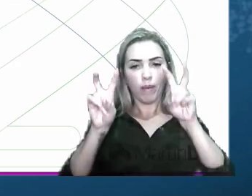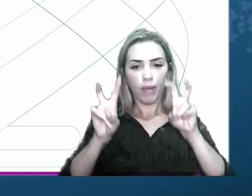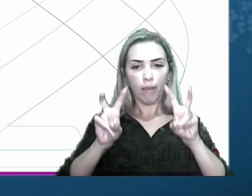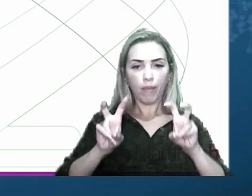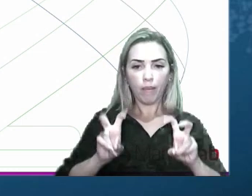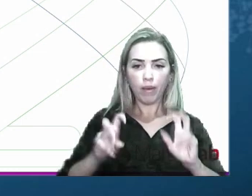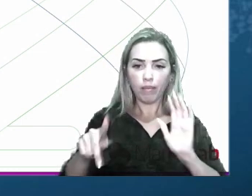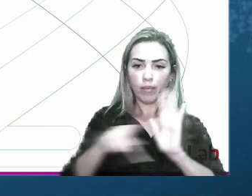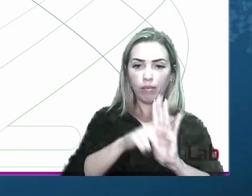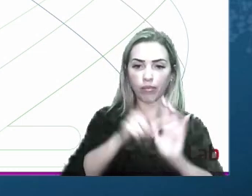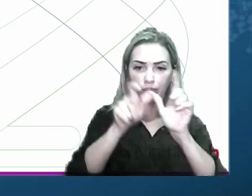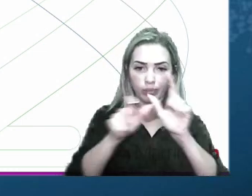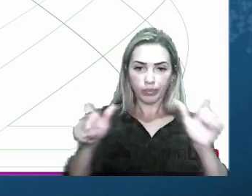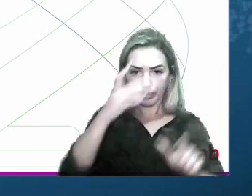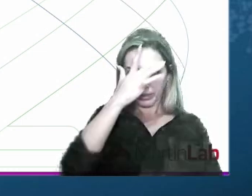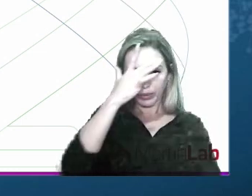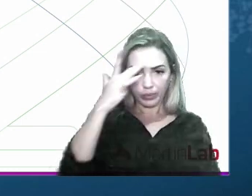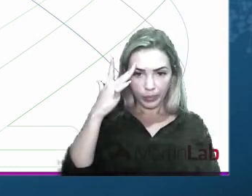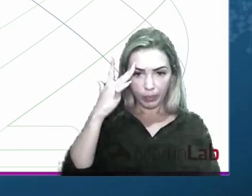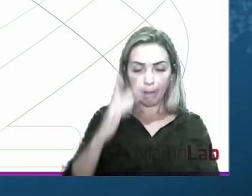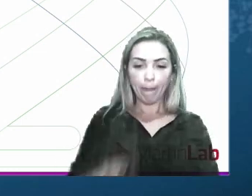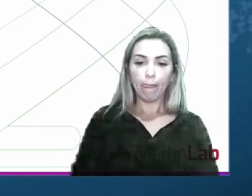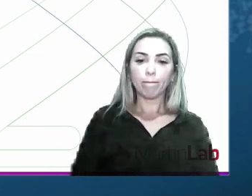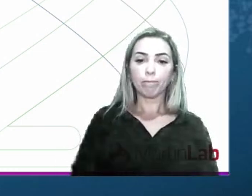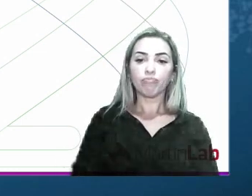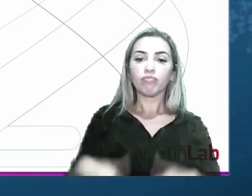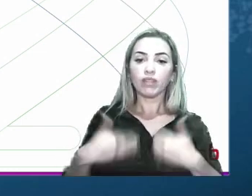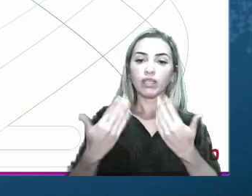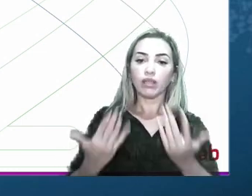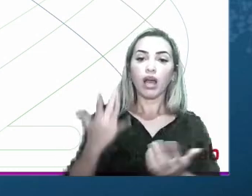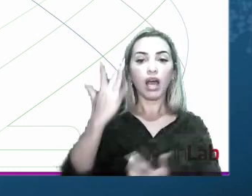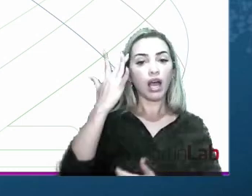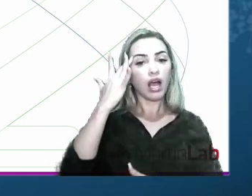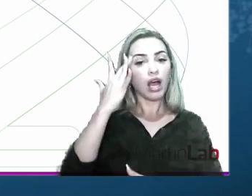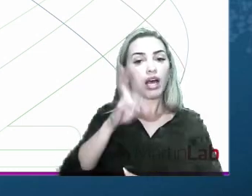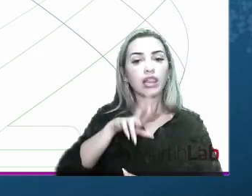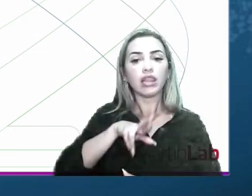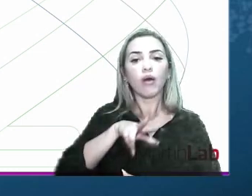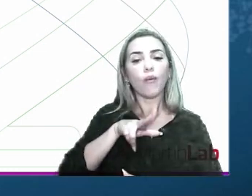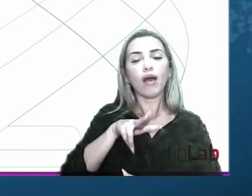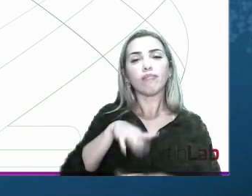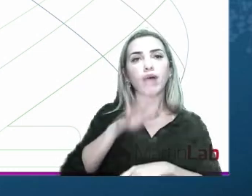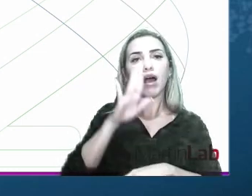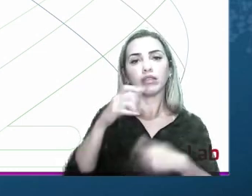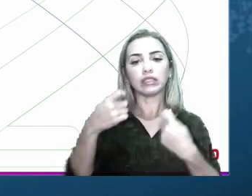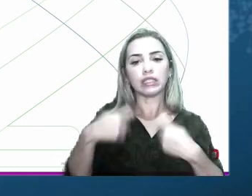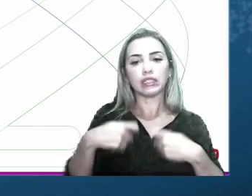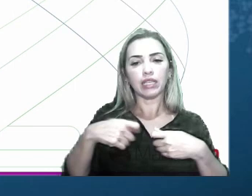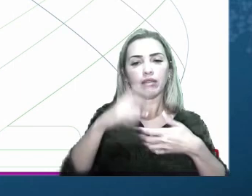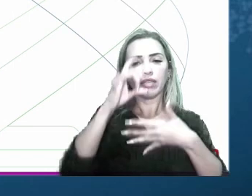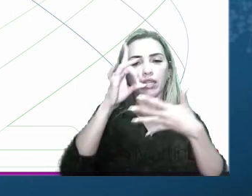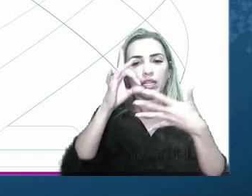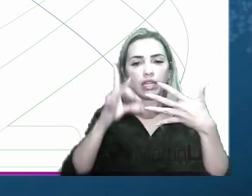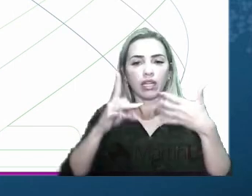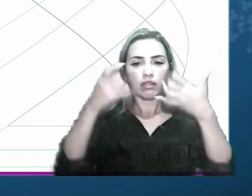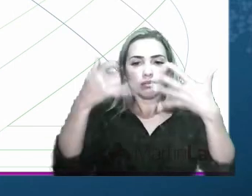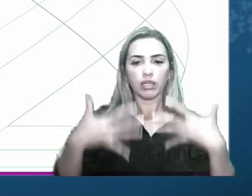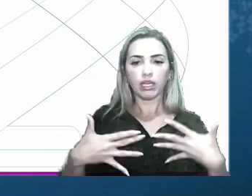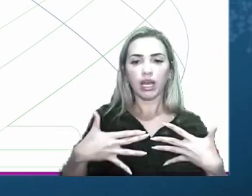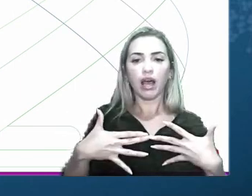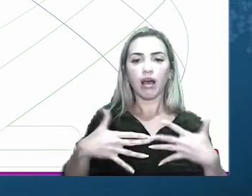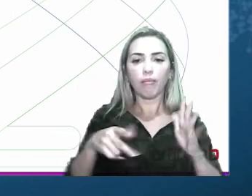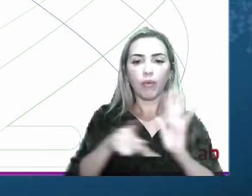para os pacientes. Então, eu acho que isso não é mais necessário definir com